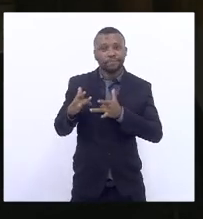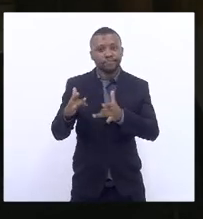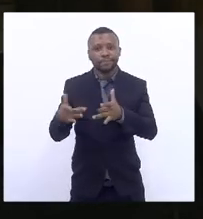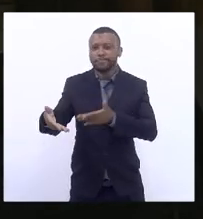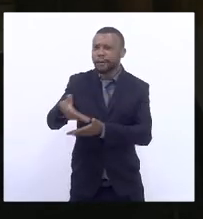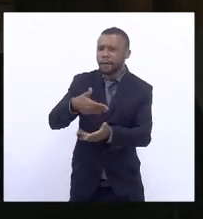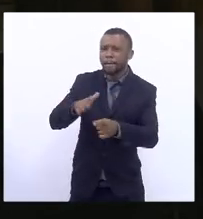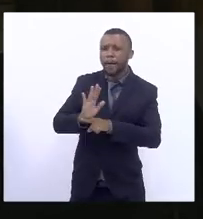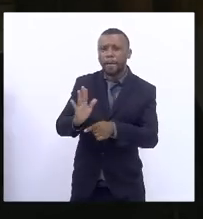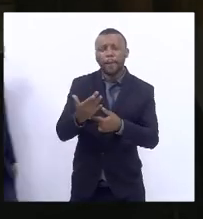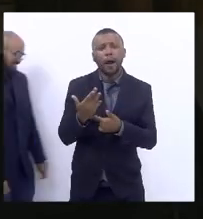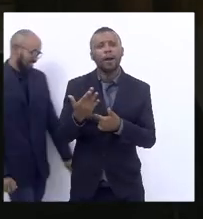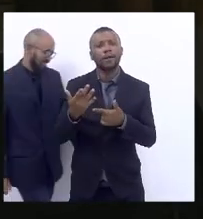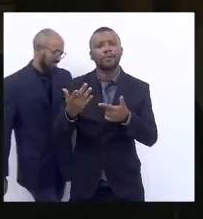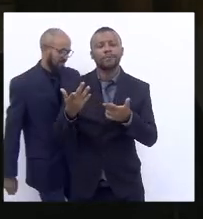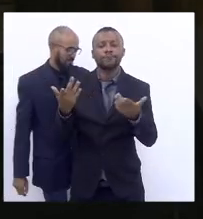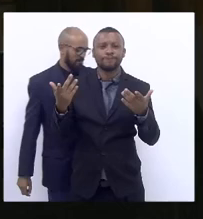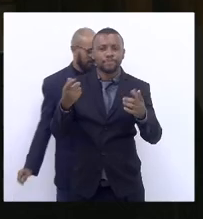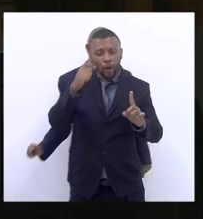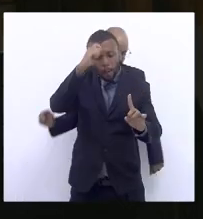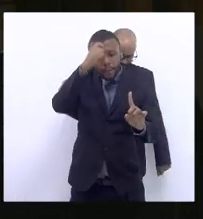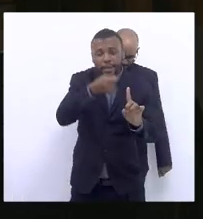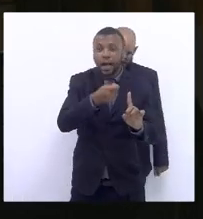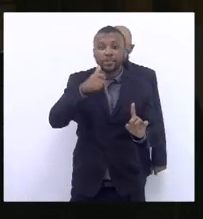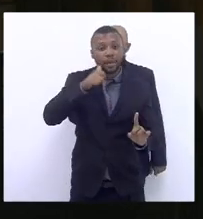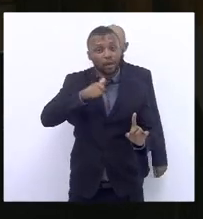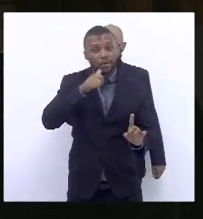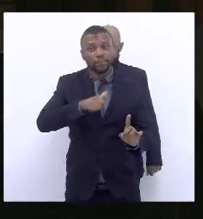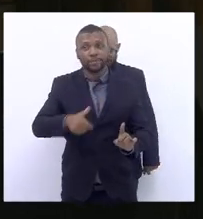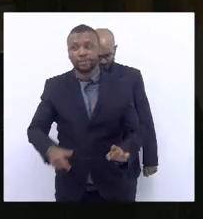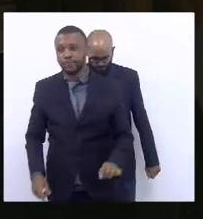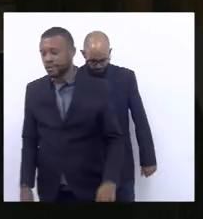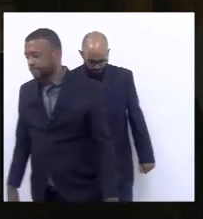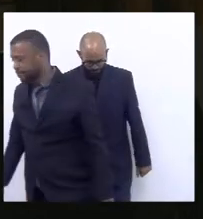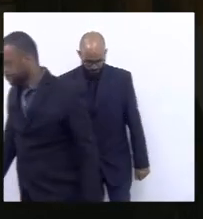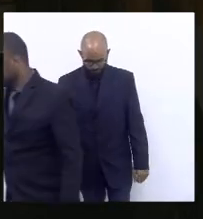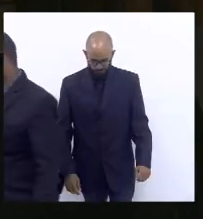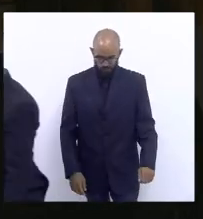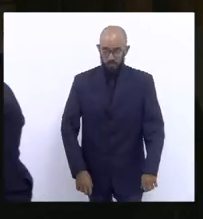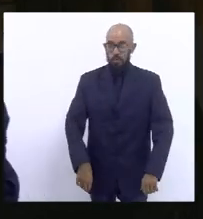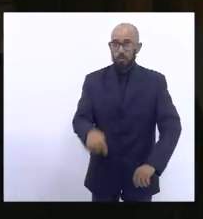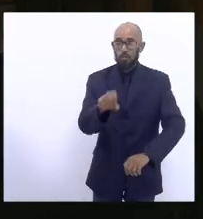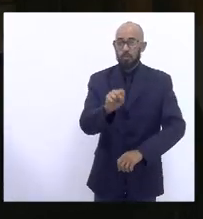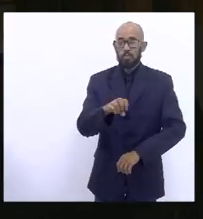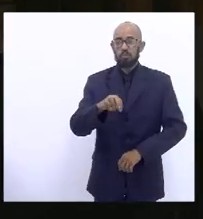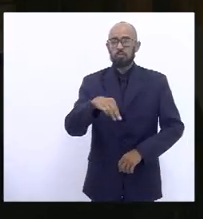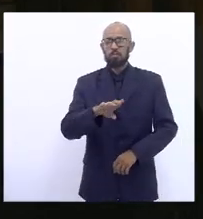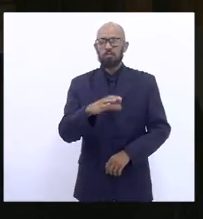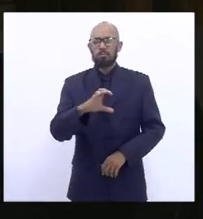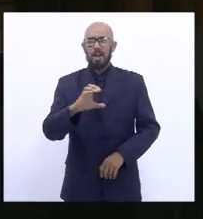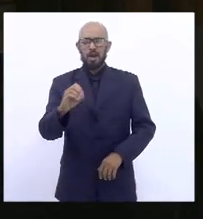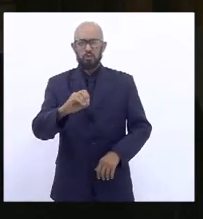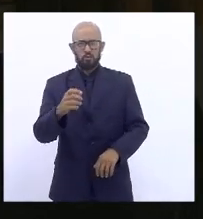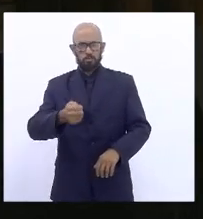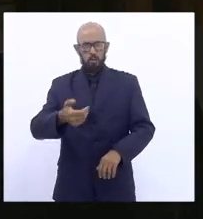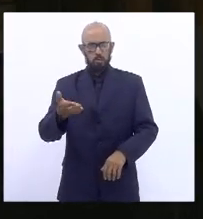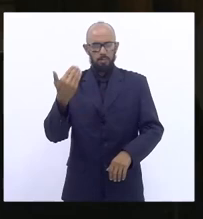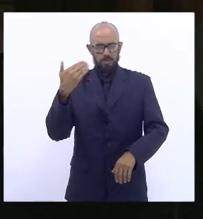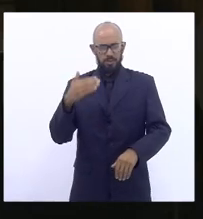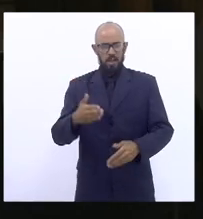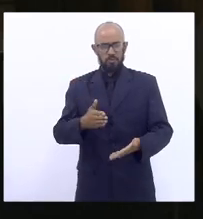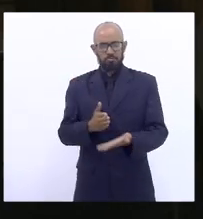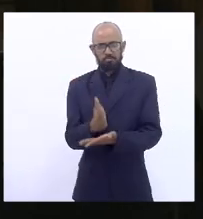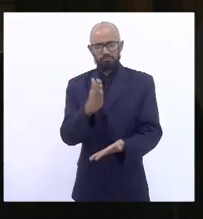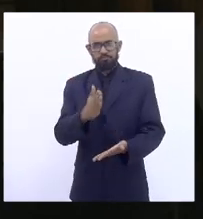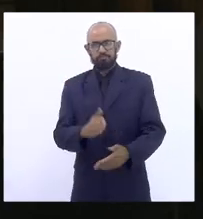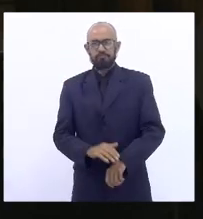primeiramente uma saudação às mulheres. Acabamos de passar pelo 8 de março, o Dia Internacional das Mulheres. É importante reforçar